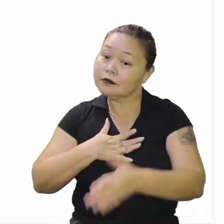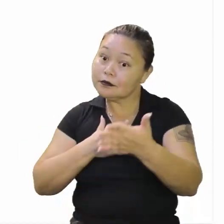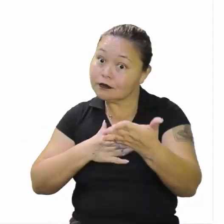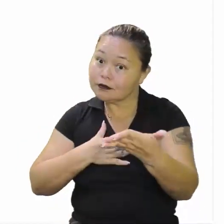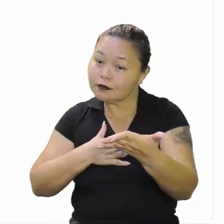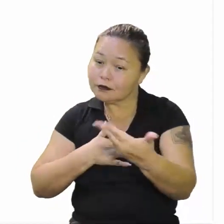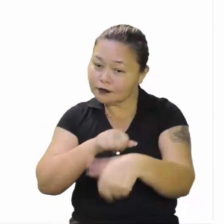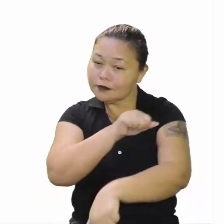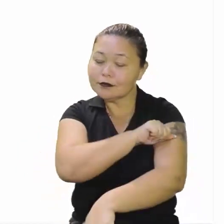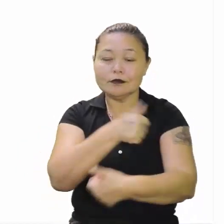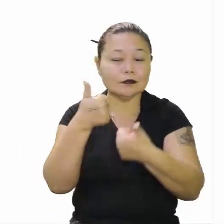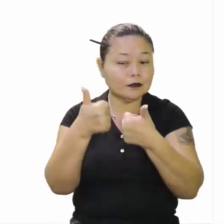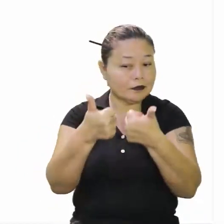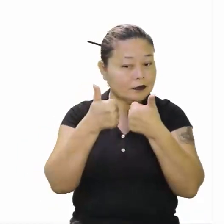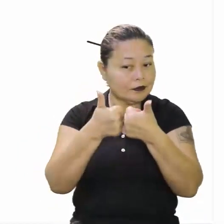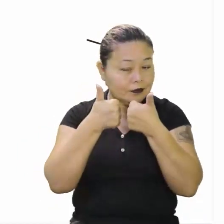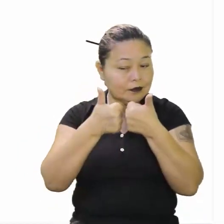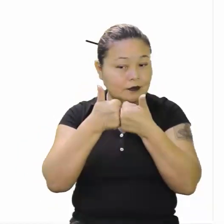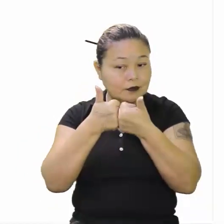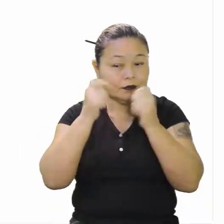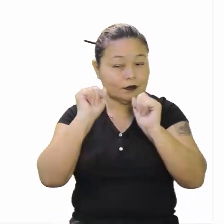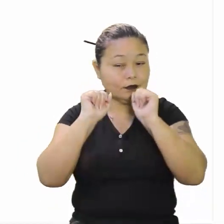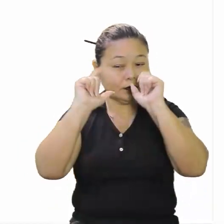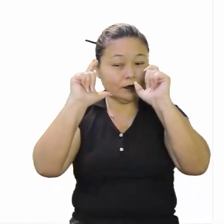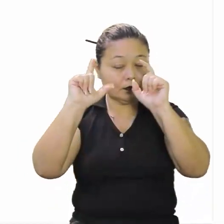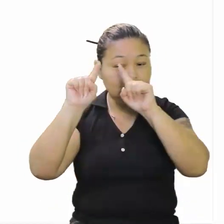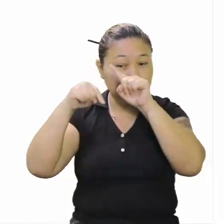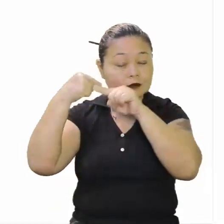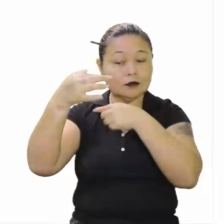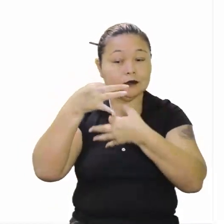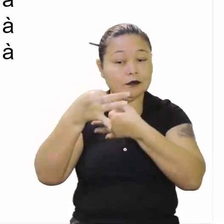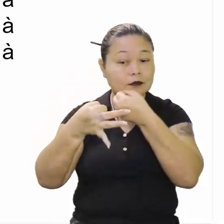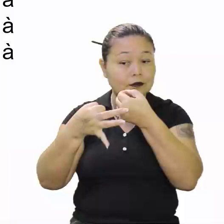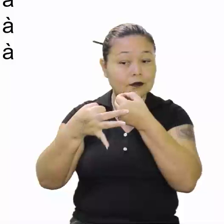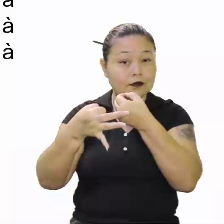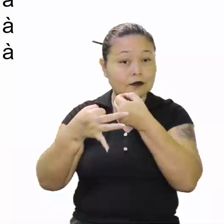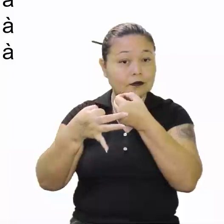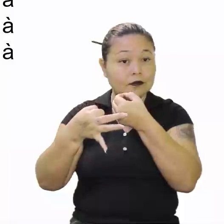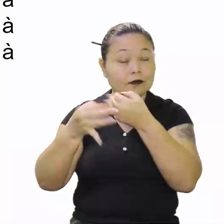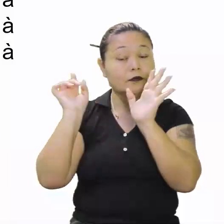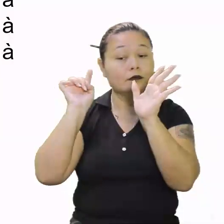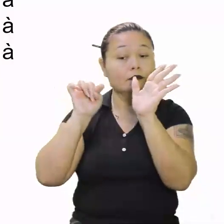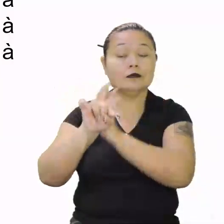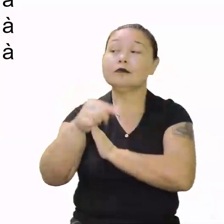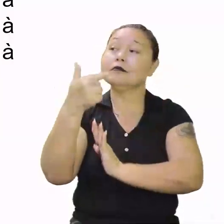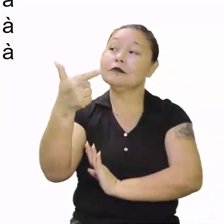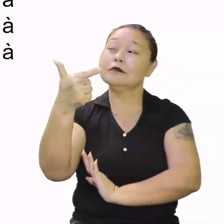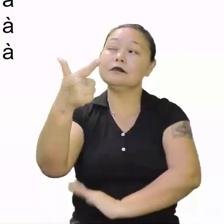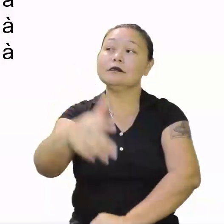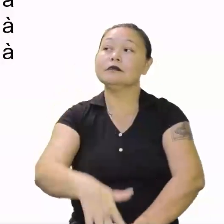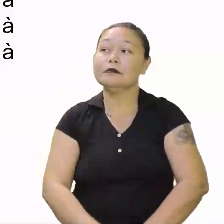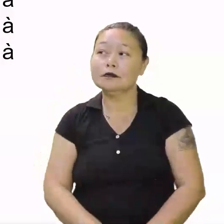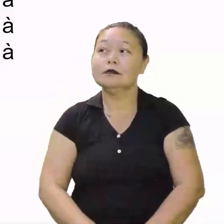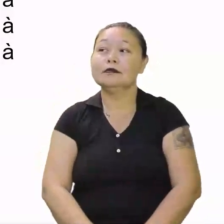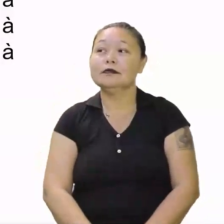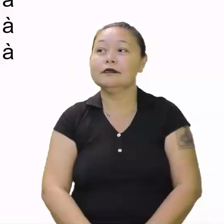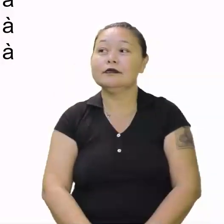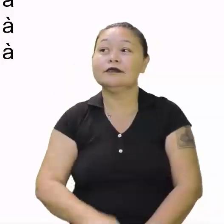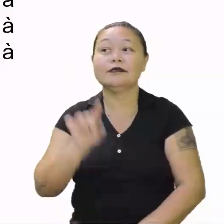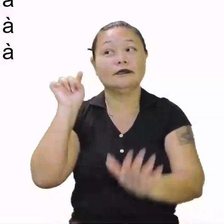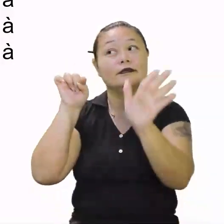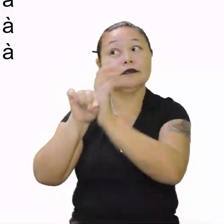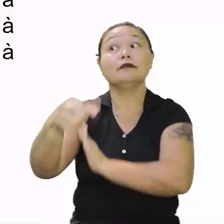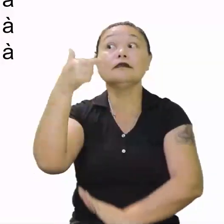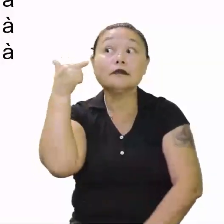aluno? Beleza? Mas fique ligado, porque vem um comentário agora da segunda questão. E nessa